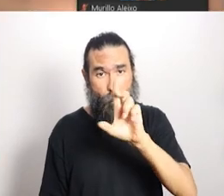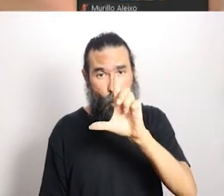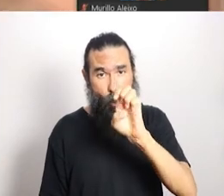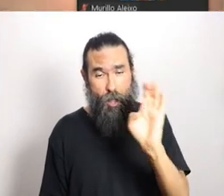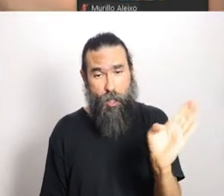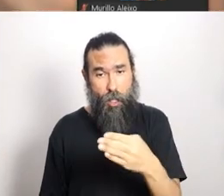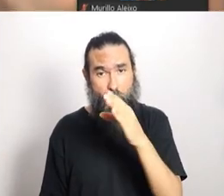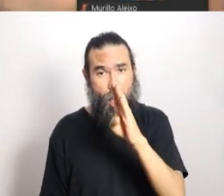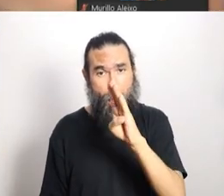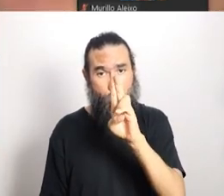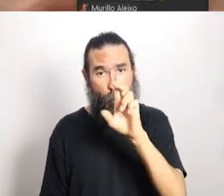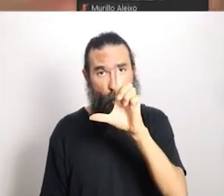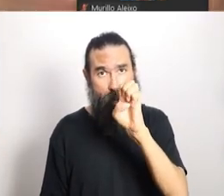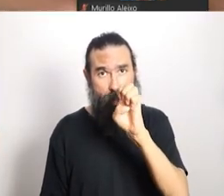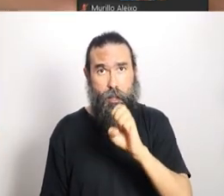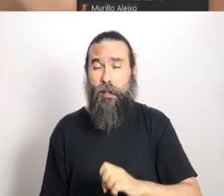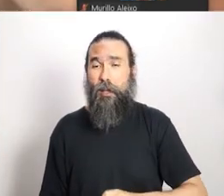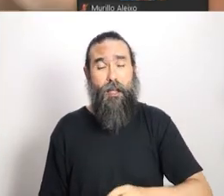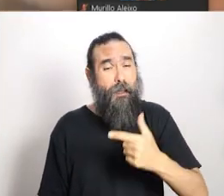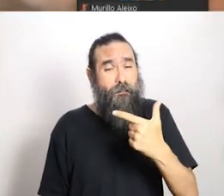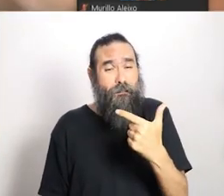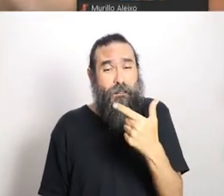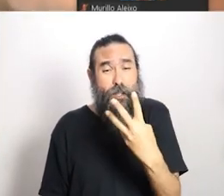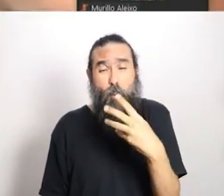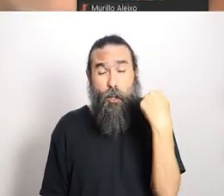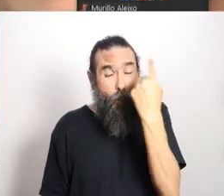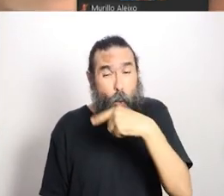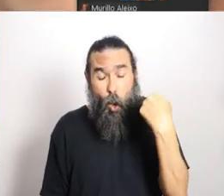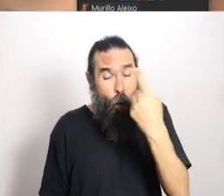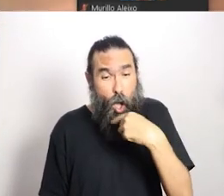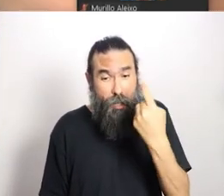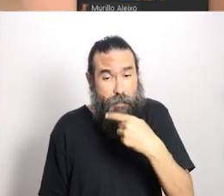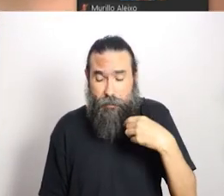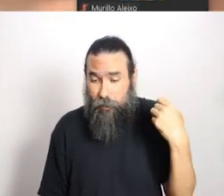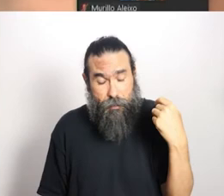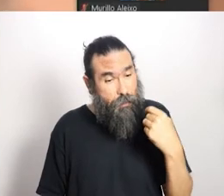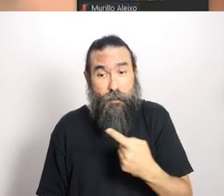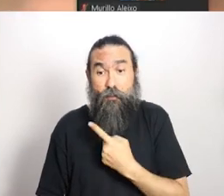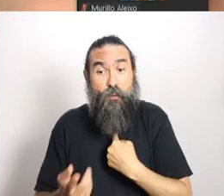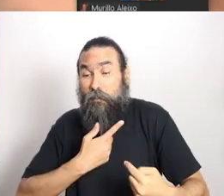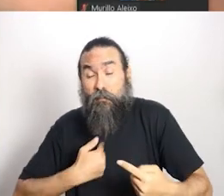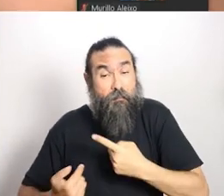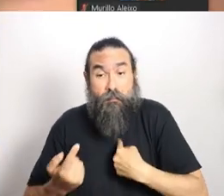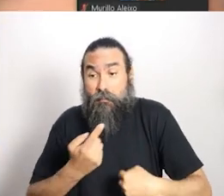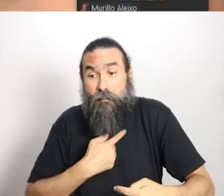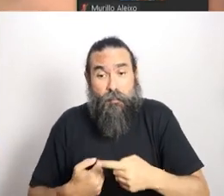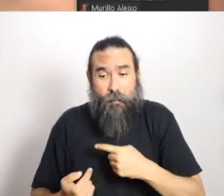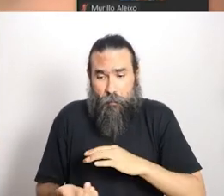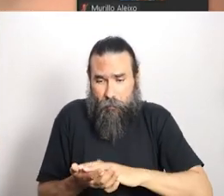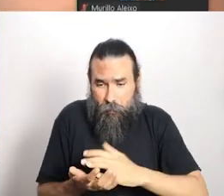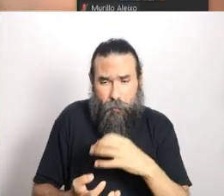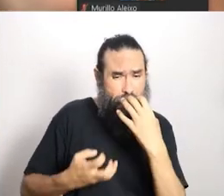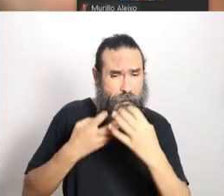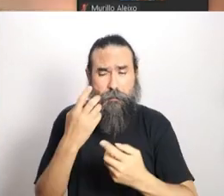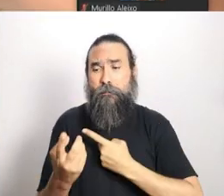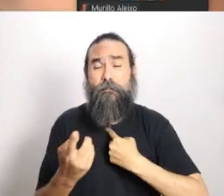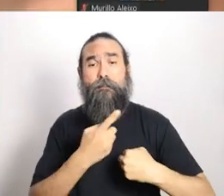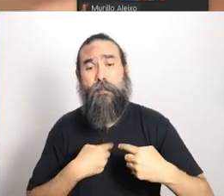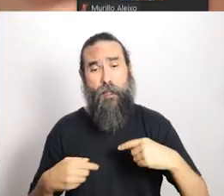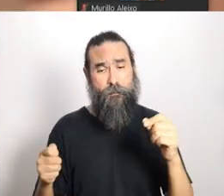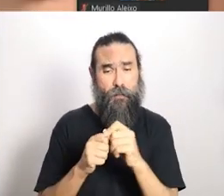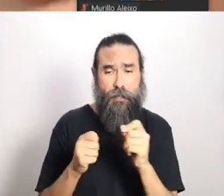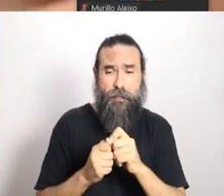a chave, ele é Bulli Bulli 24 horas por dia, né? E para mim, essa sede de viver, essa